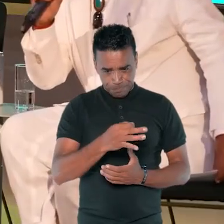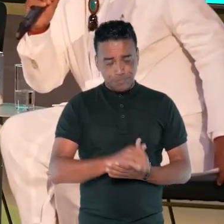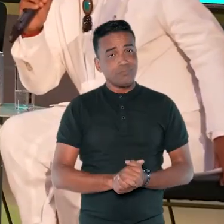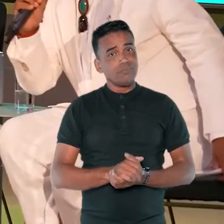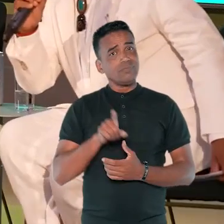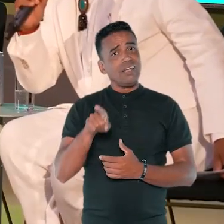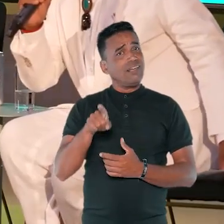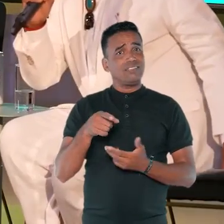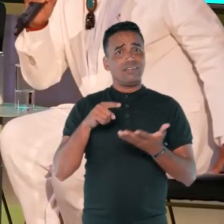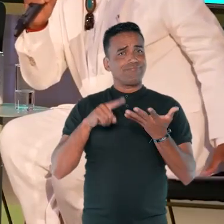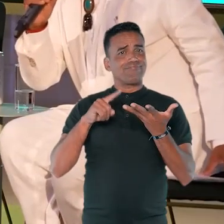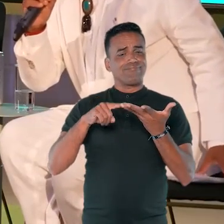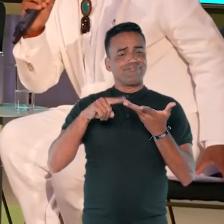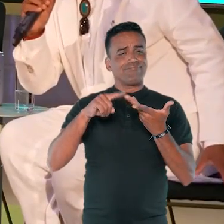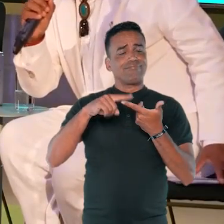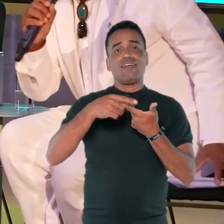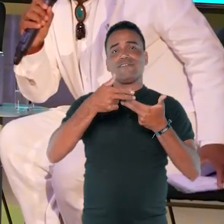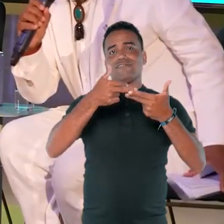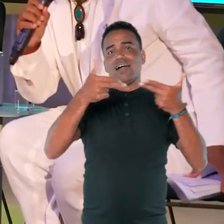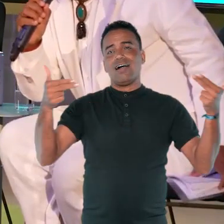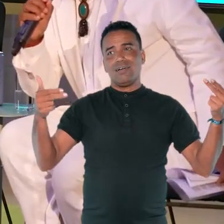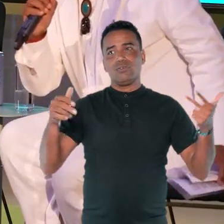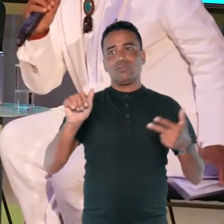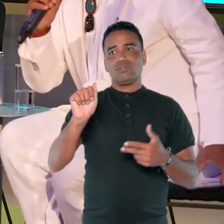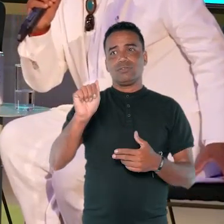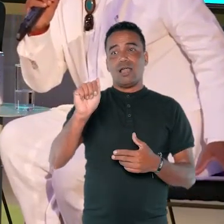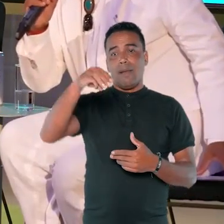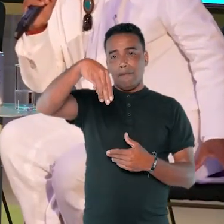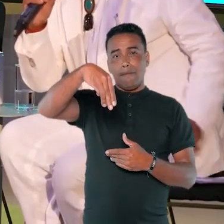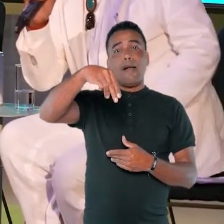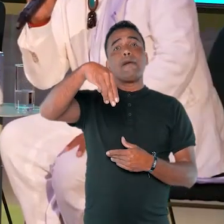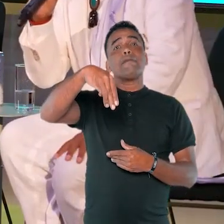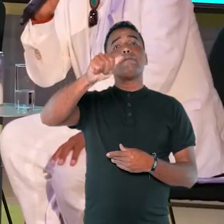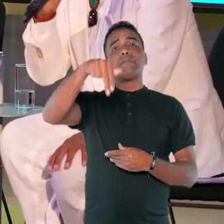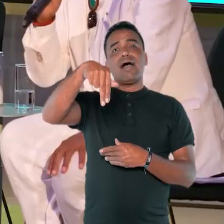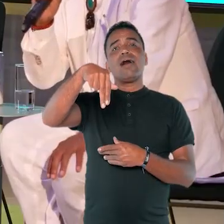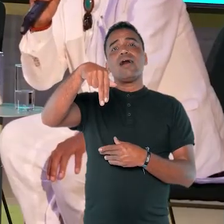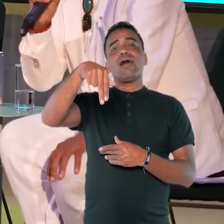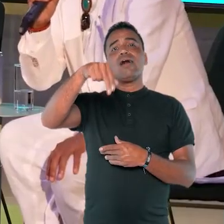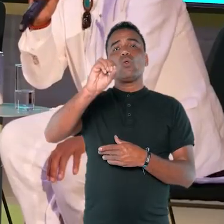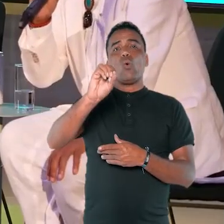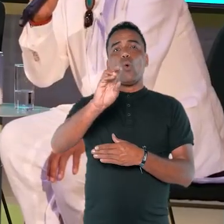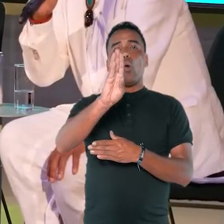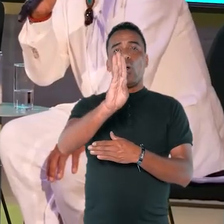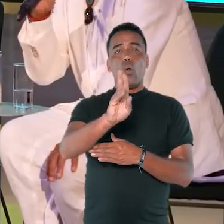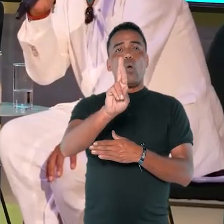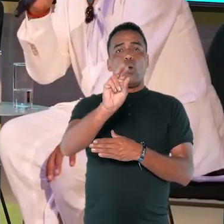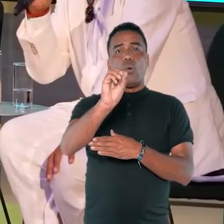seria vários. Ele seria um Mano Brown, né? Eu acho que esse tempo